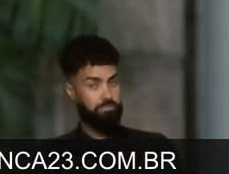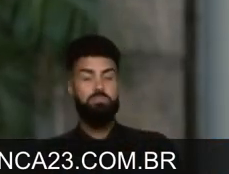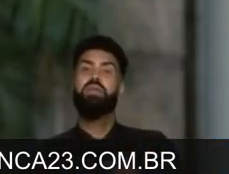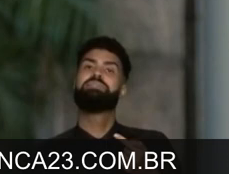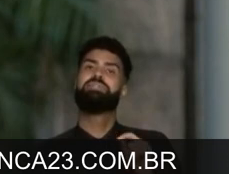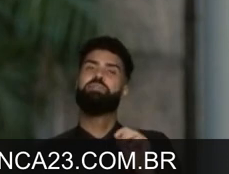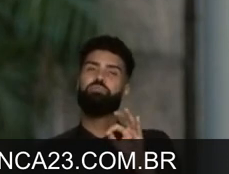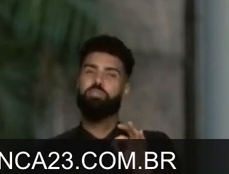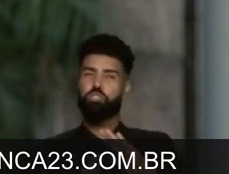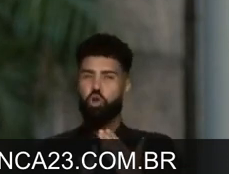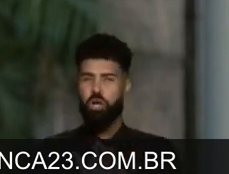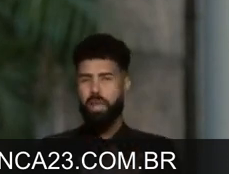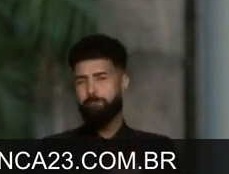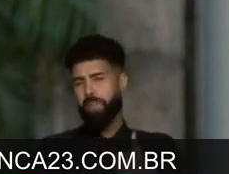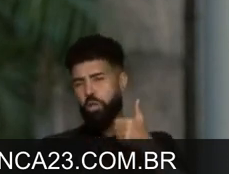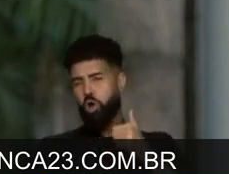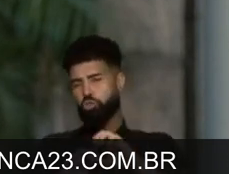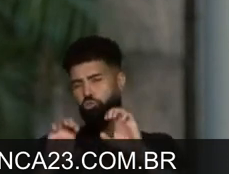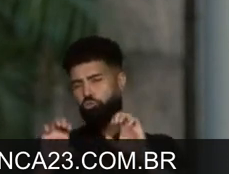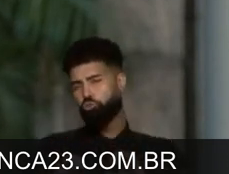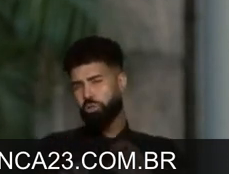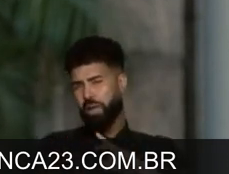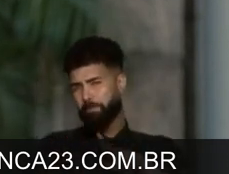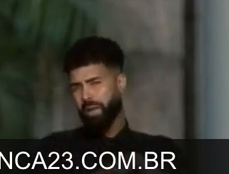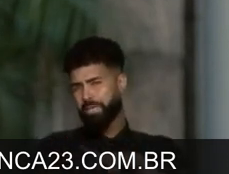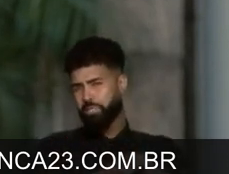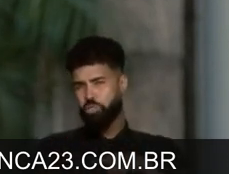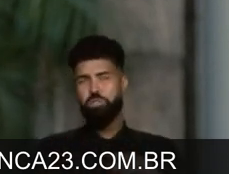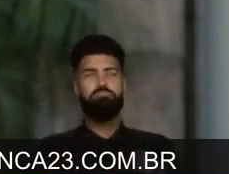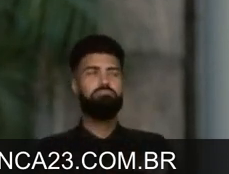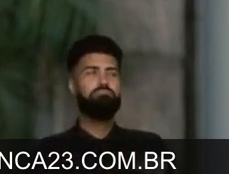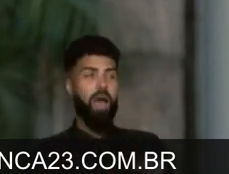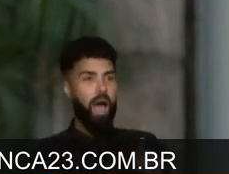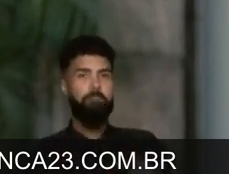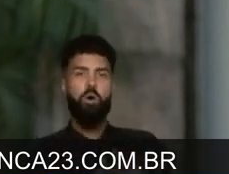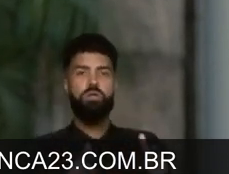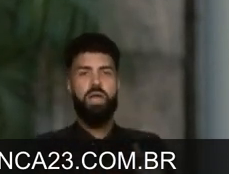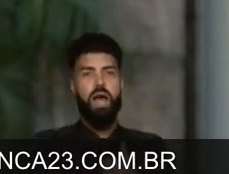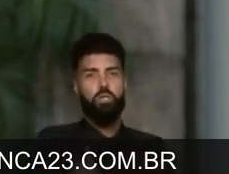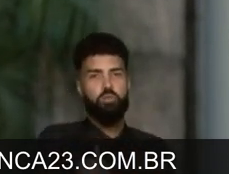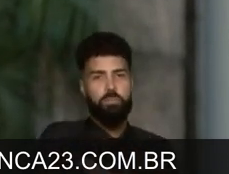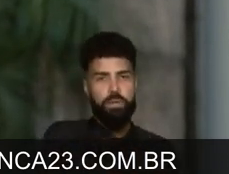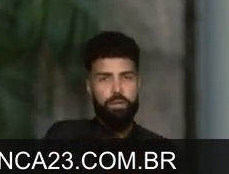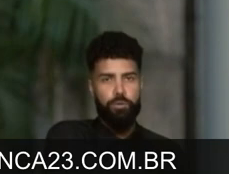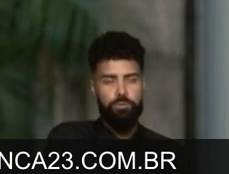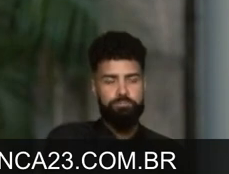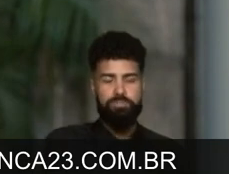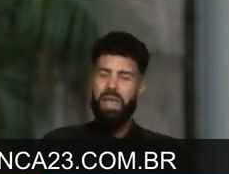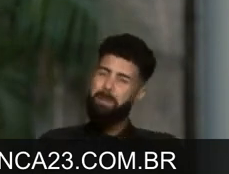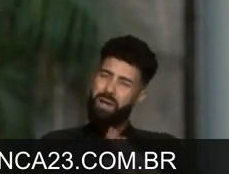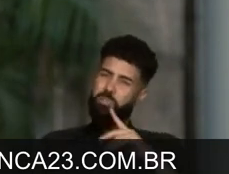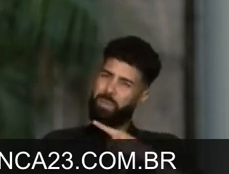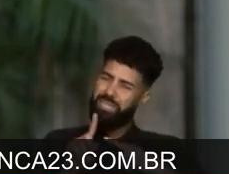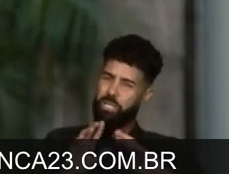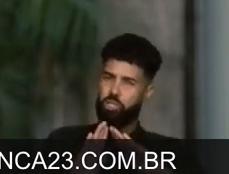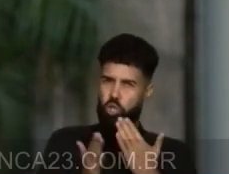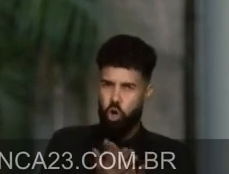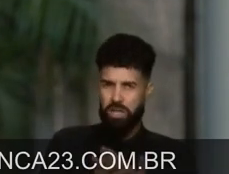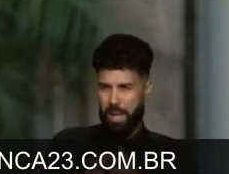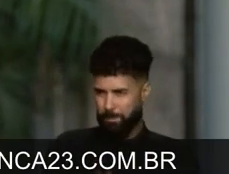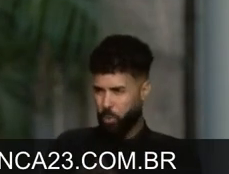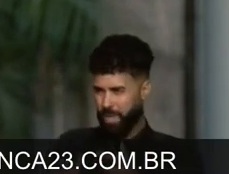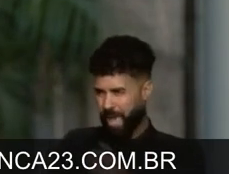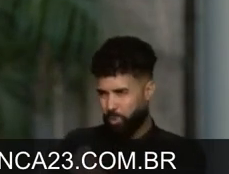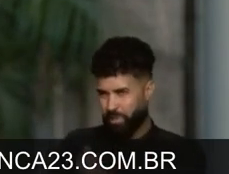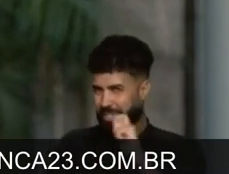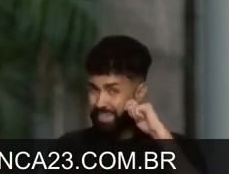melhor infraestrutura do país têm maioria de alunos brancos, enquanto mais da metade das escolas de maioria negra